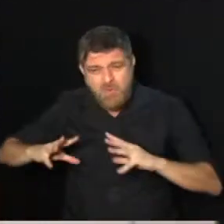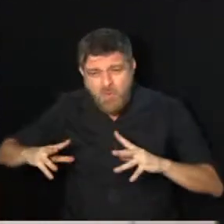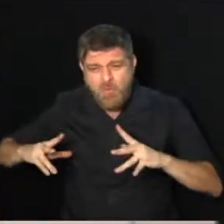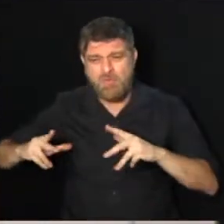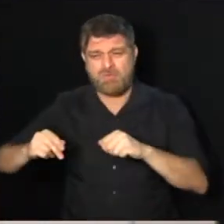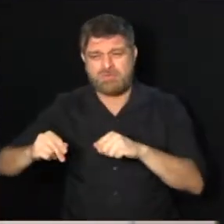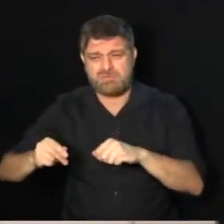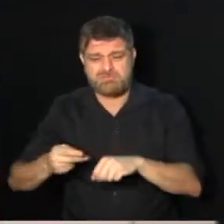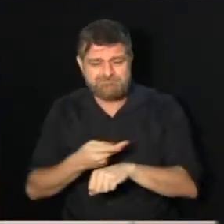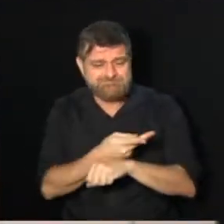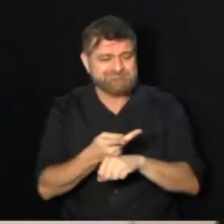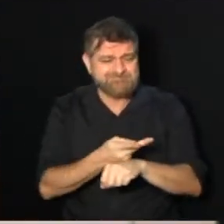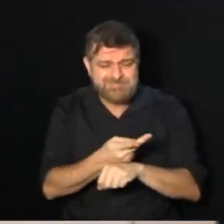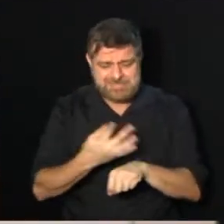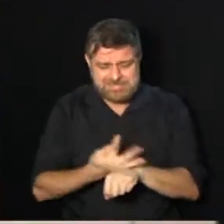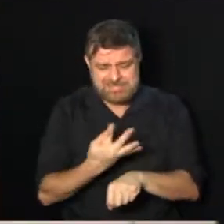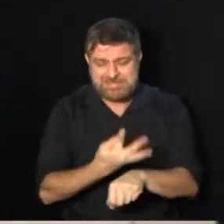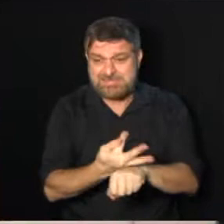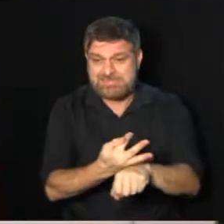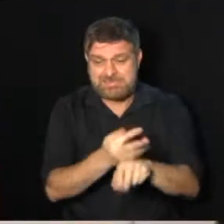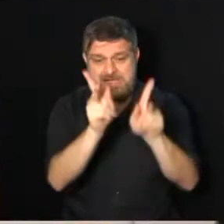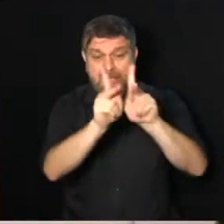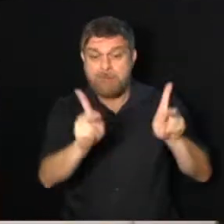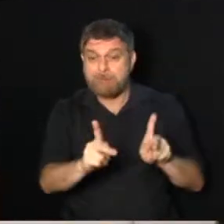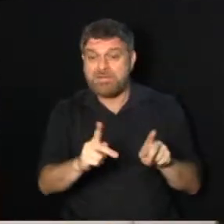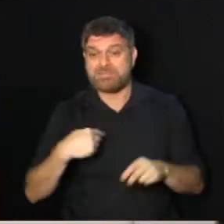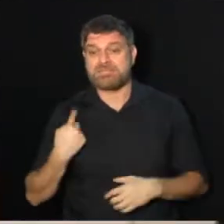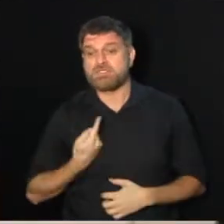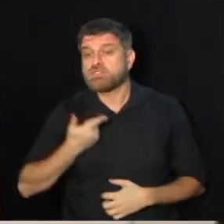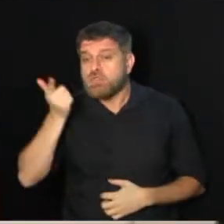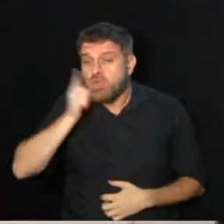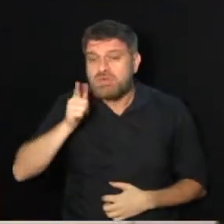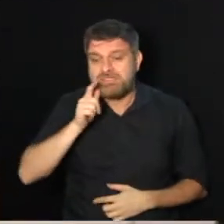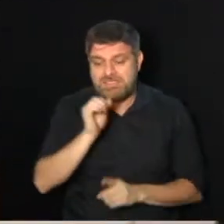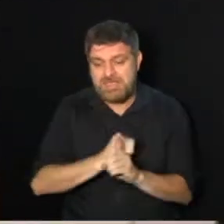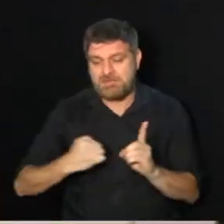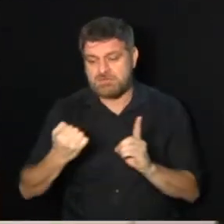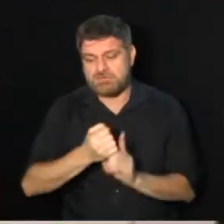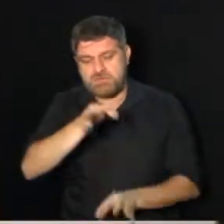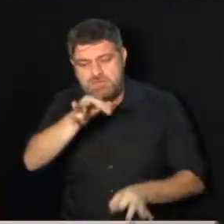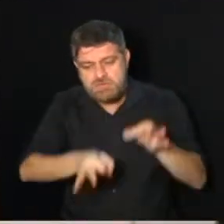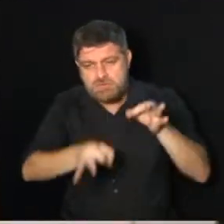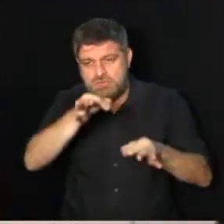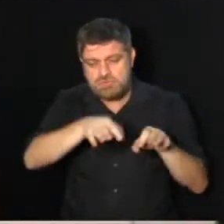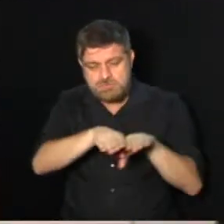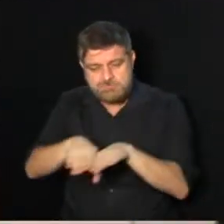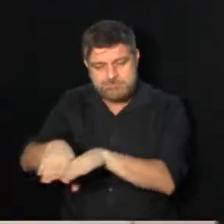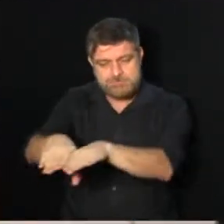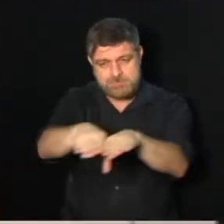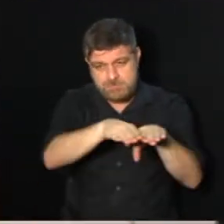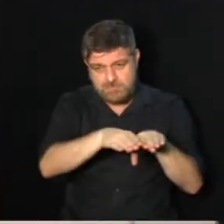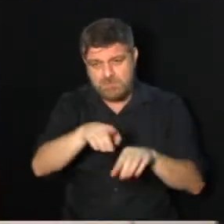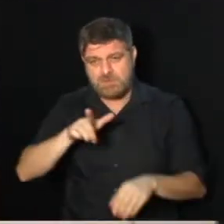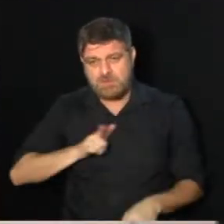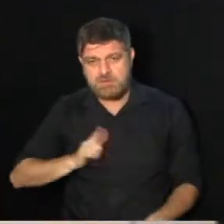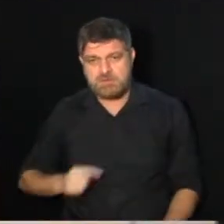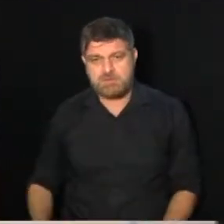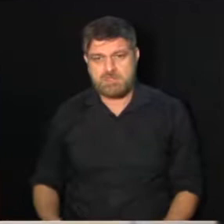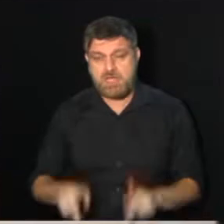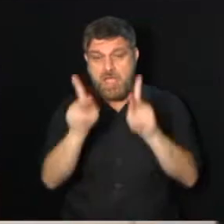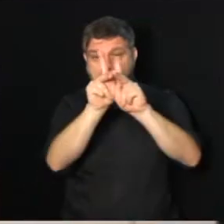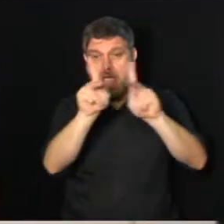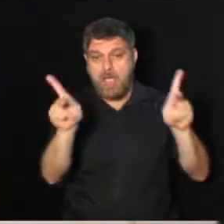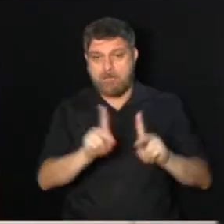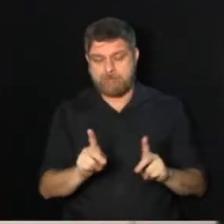porque esse é o único meio de nós construirmos uma sociedade justa, pluralista e comprometida com a solução pacífica